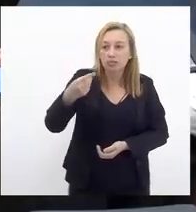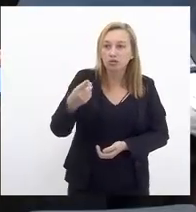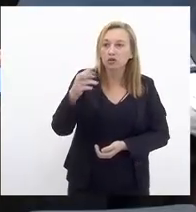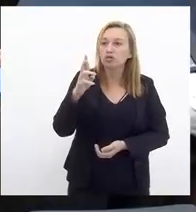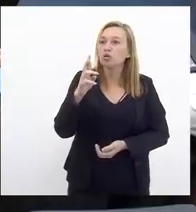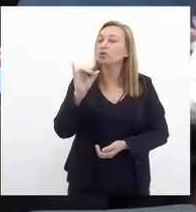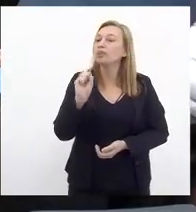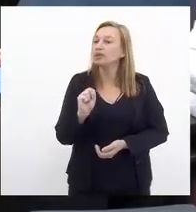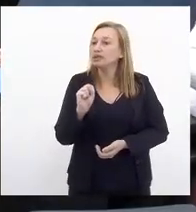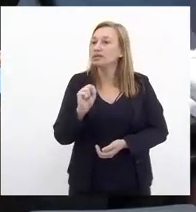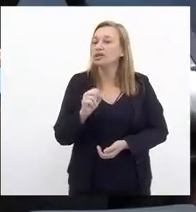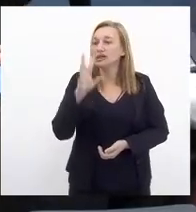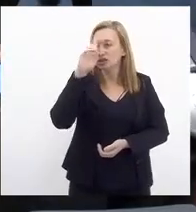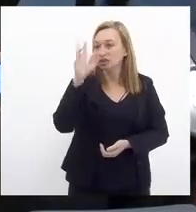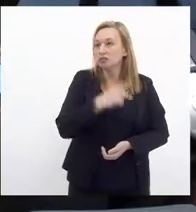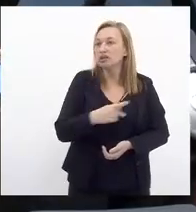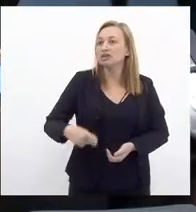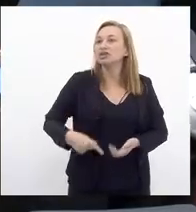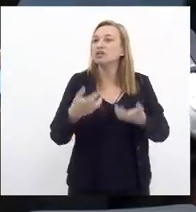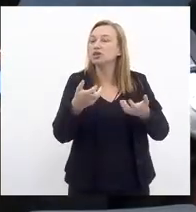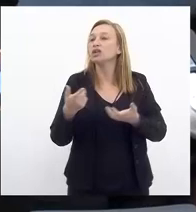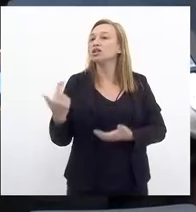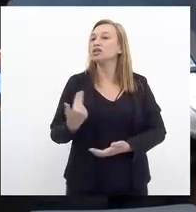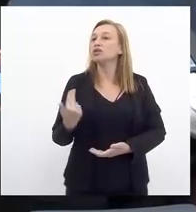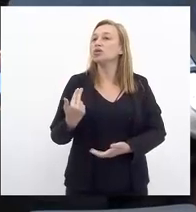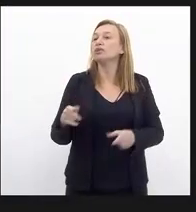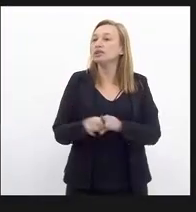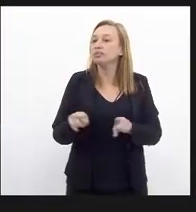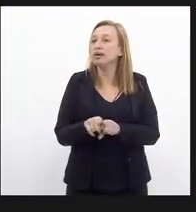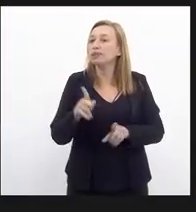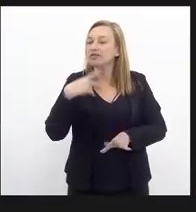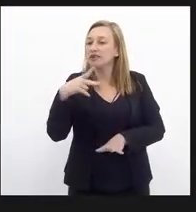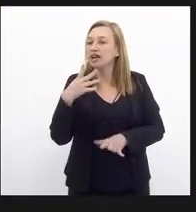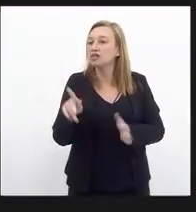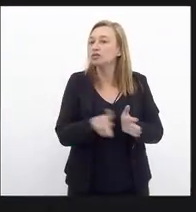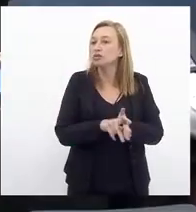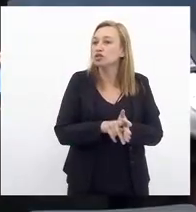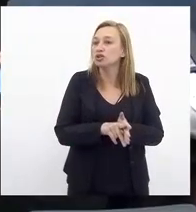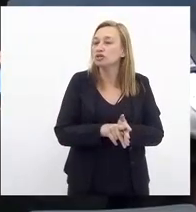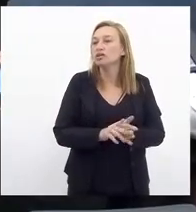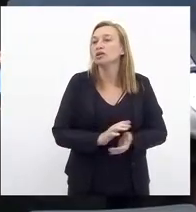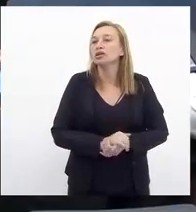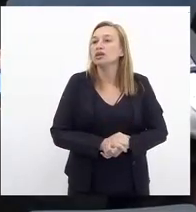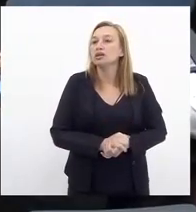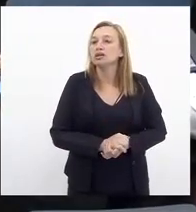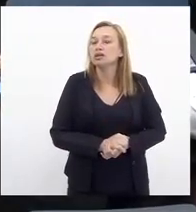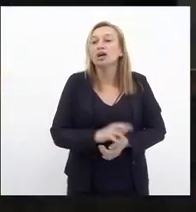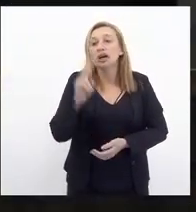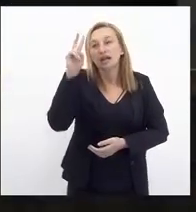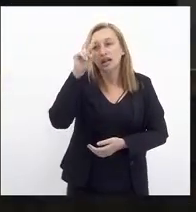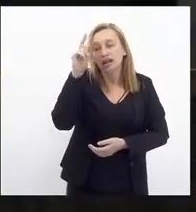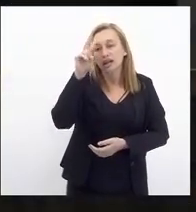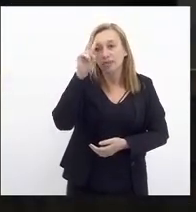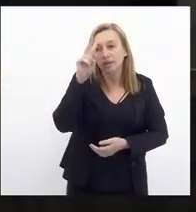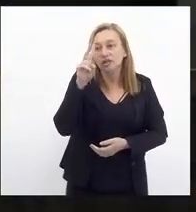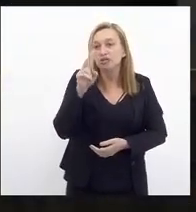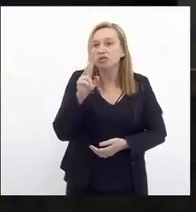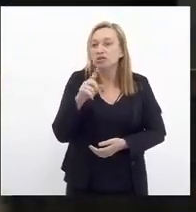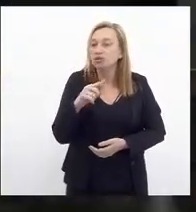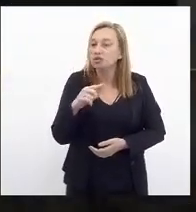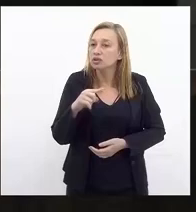bomtempo o senhor presidente eu queria me inscrever para falar também sobre o projeto Presidente Lembrando que estamos